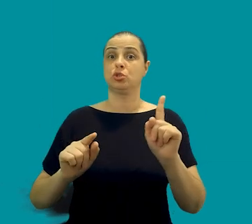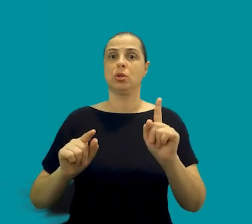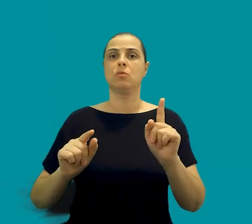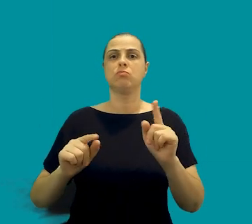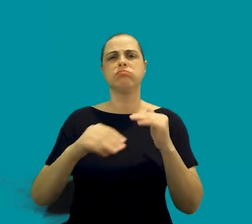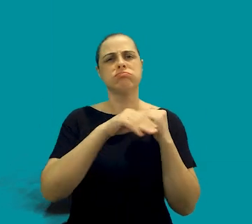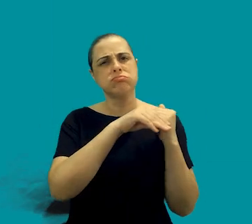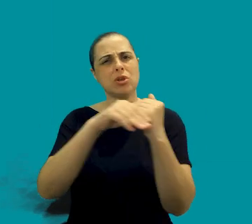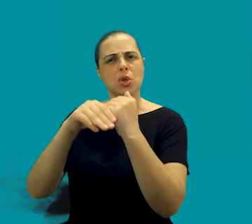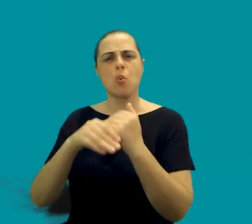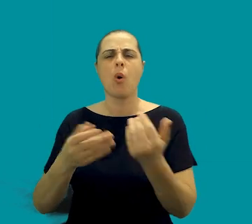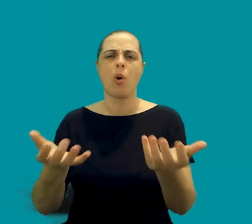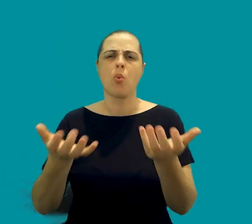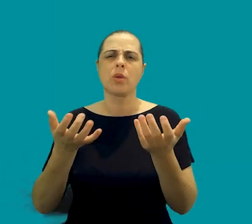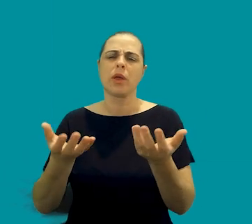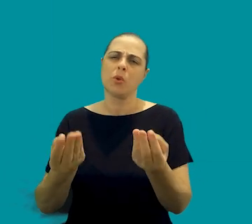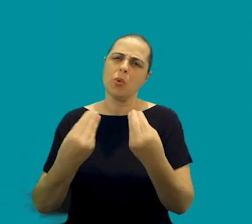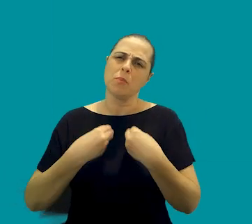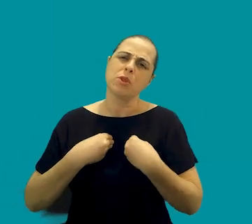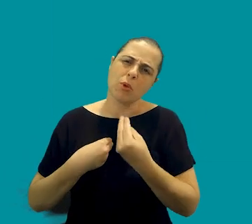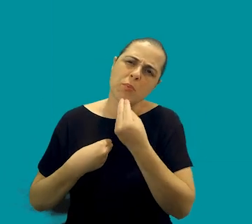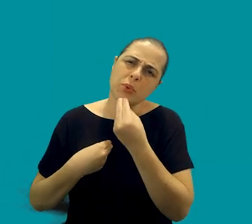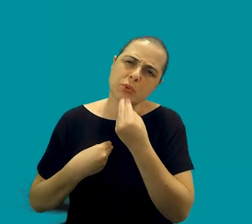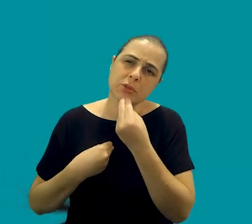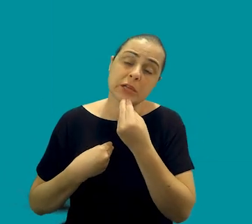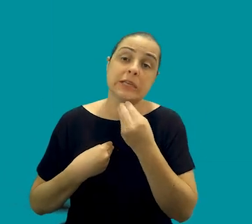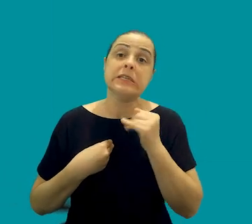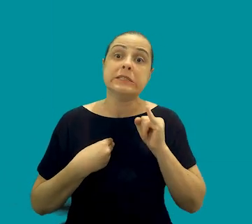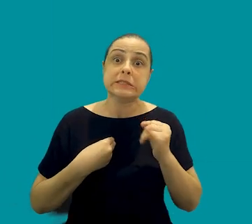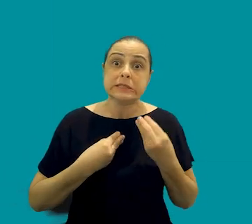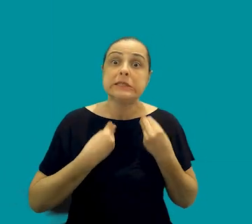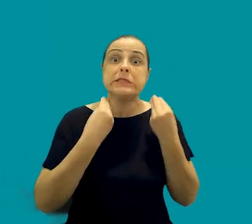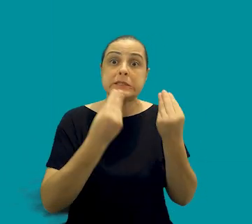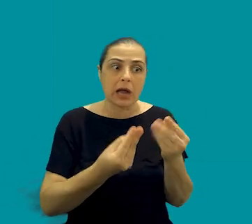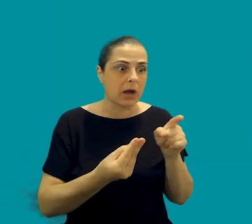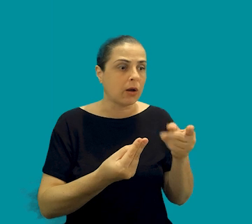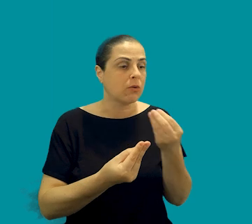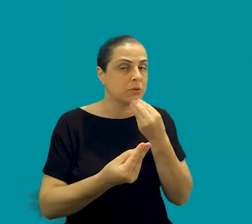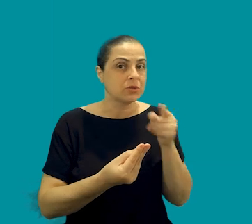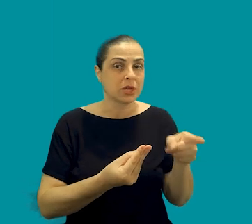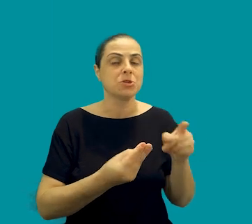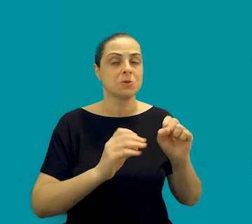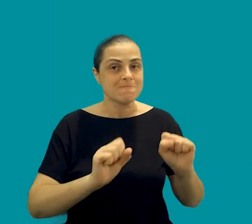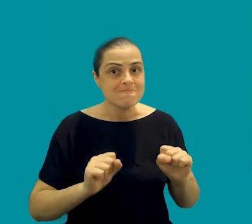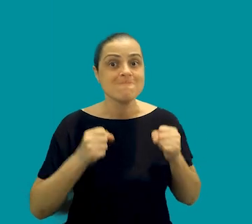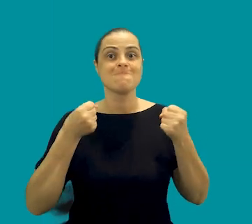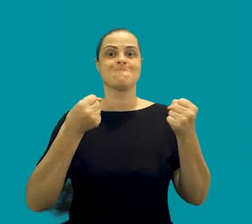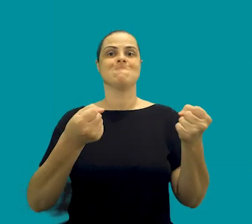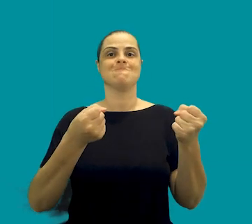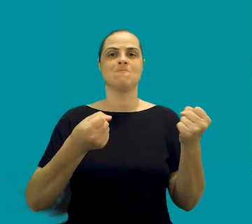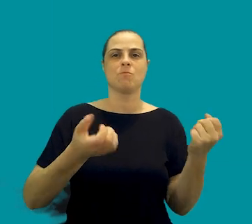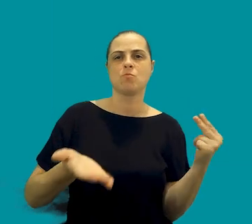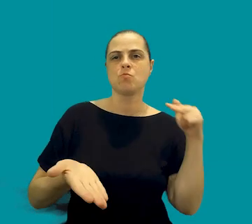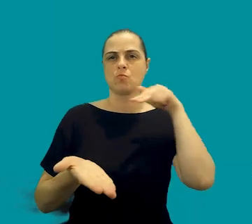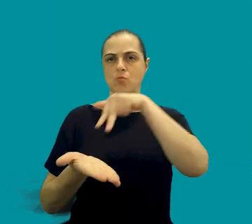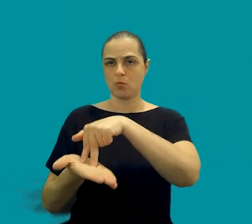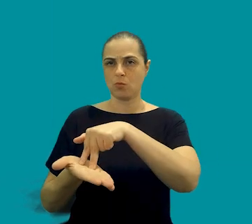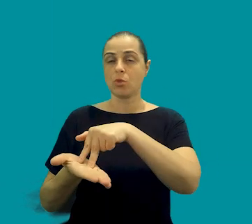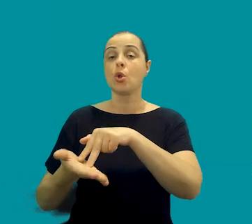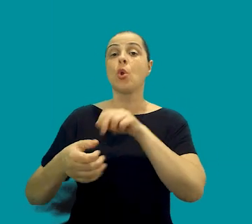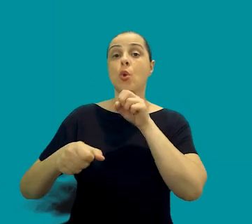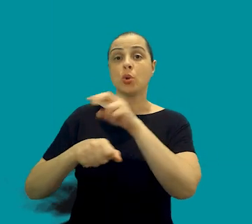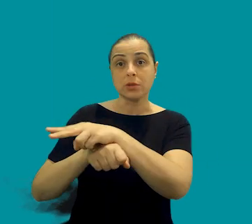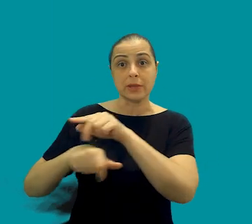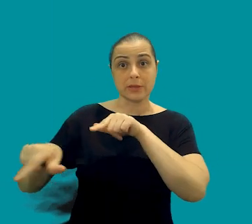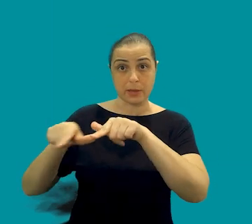diferente. Me deem uma oportunidade. E se for dada essa oportunidade, ele entrega. Então, na hora que esse jovem entra numa empresa, é um